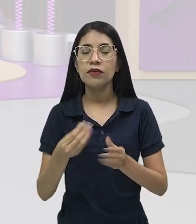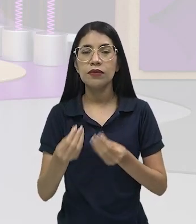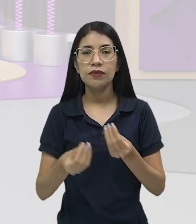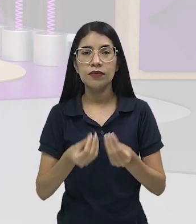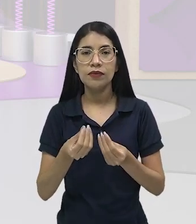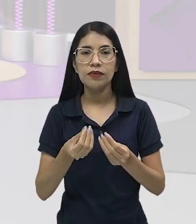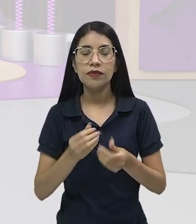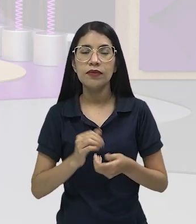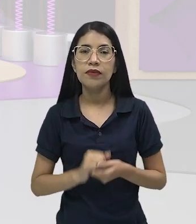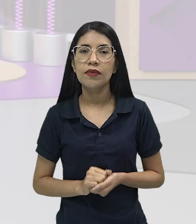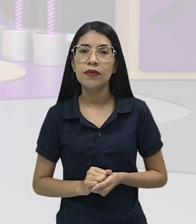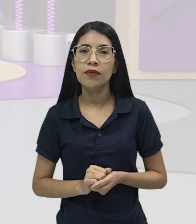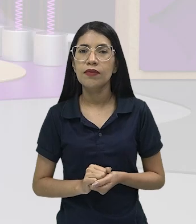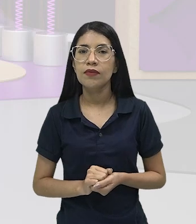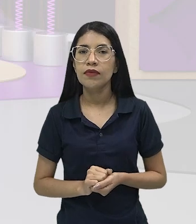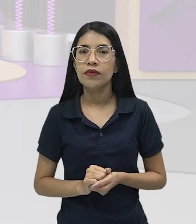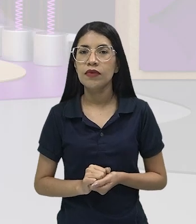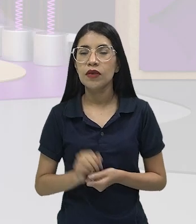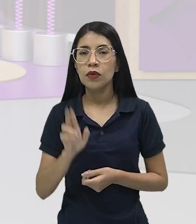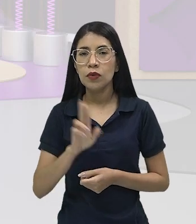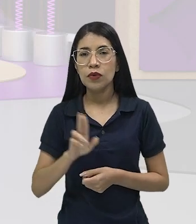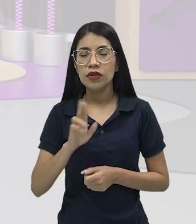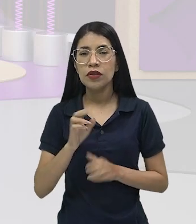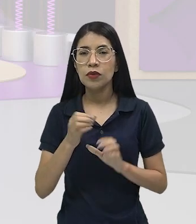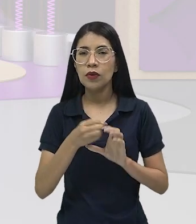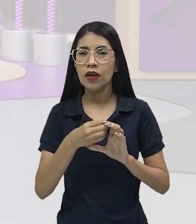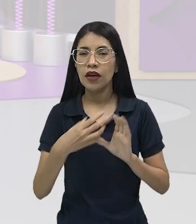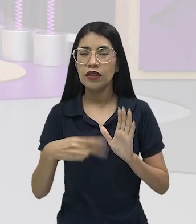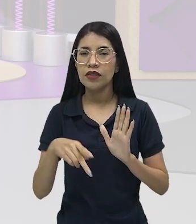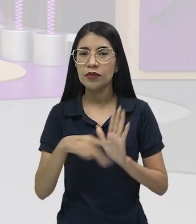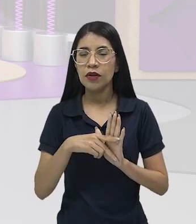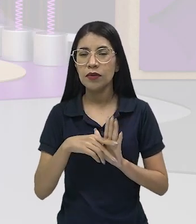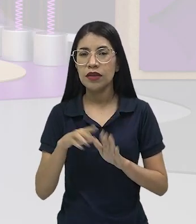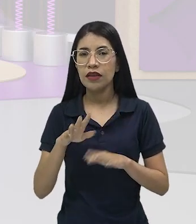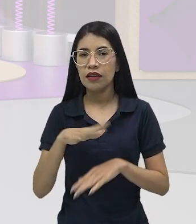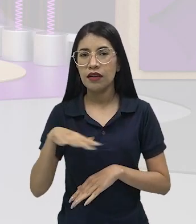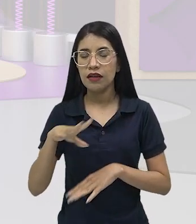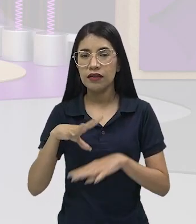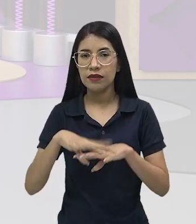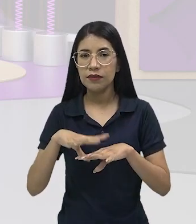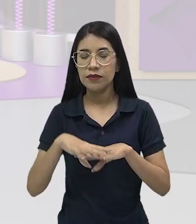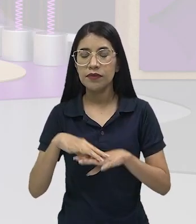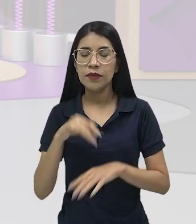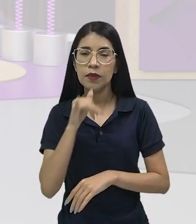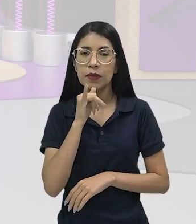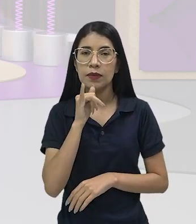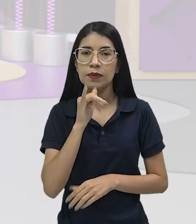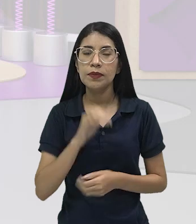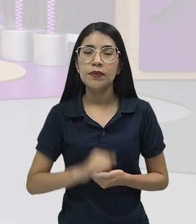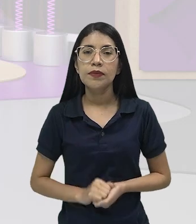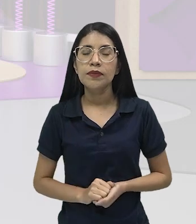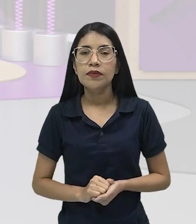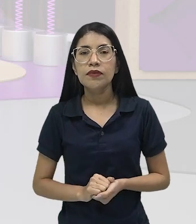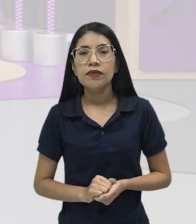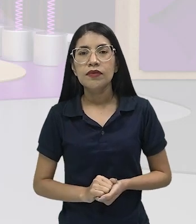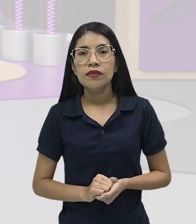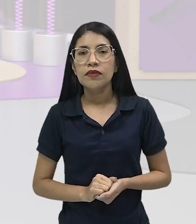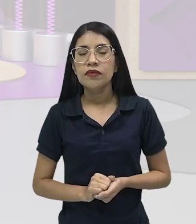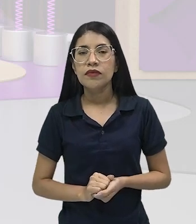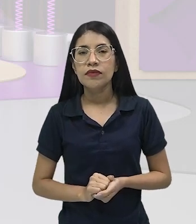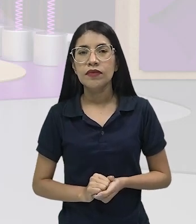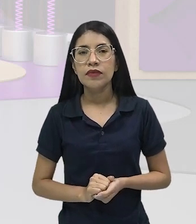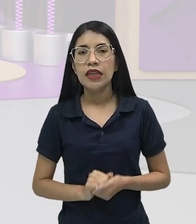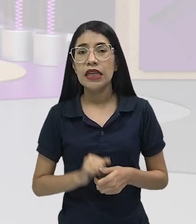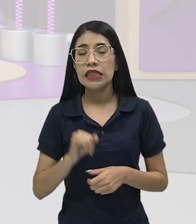representados através de caracteres matemáticos? Como, por exemplo, de repente, se